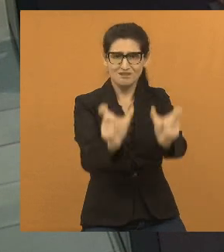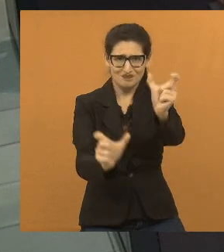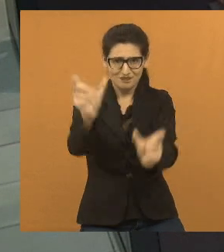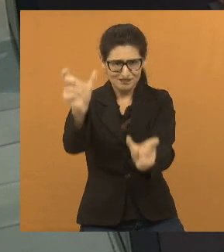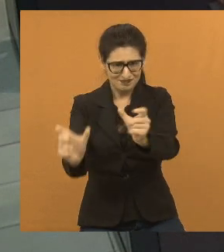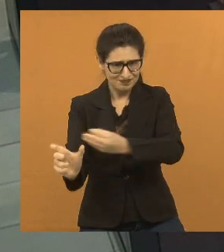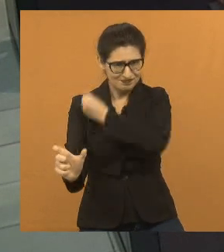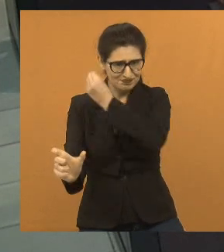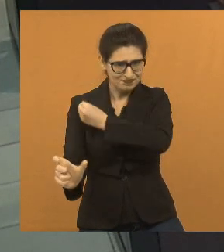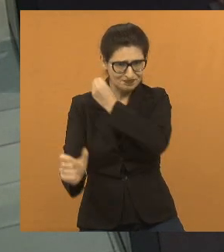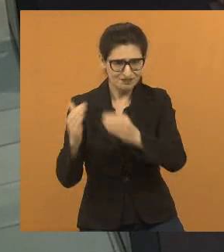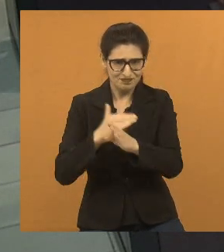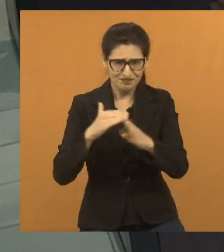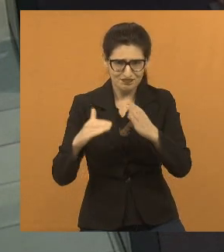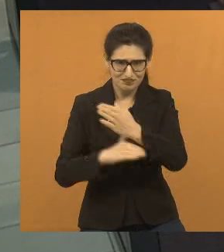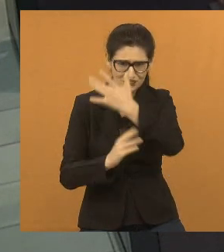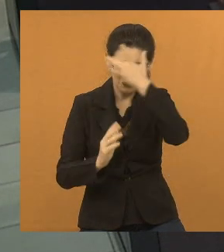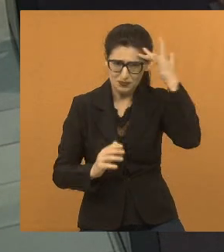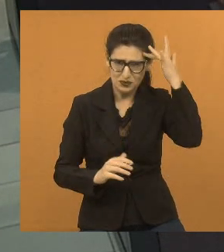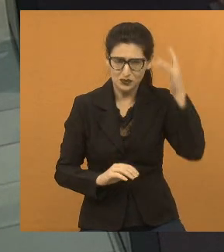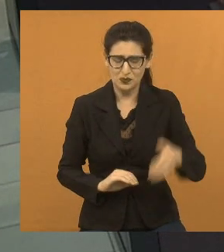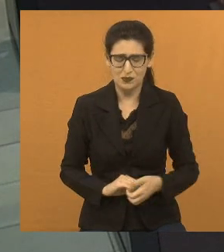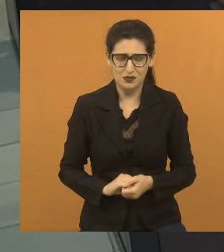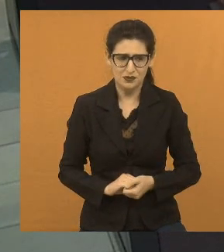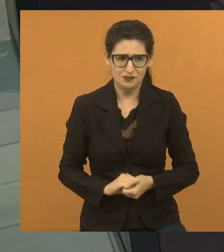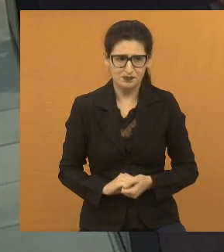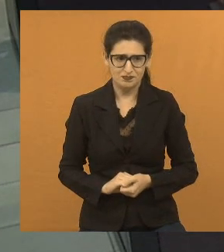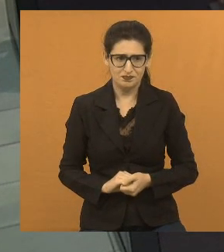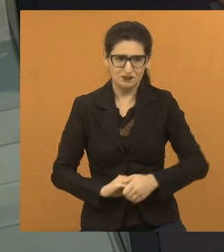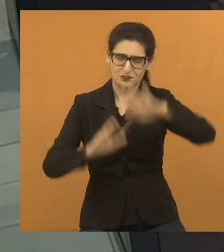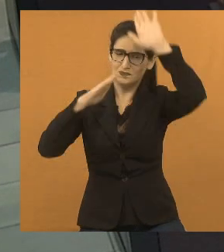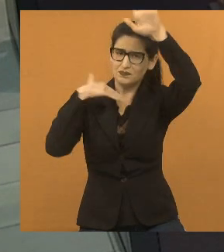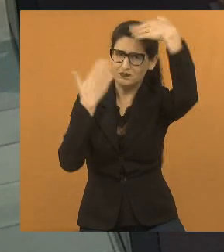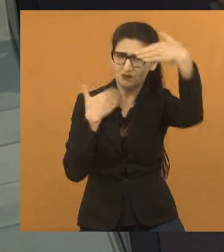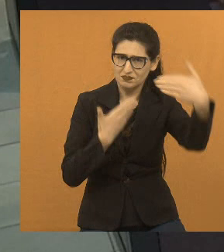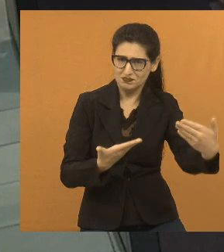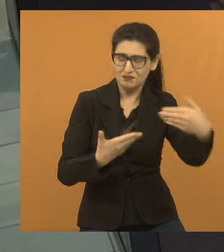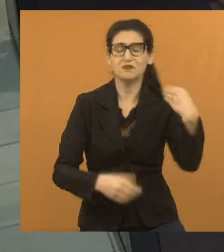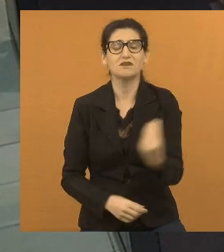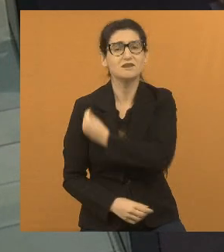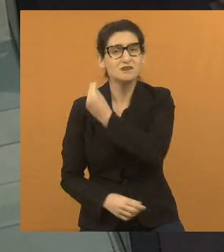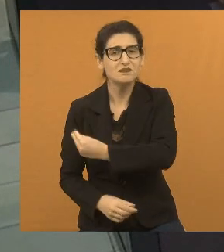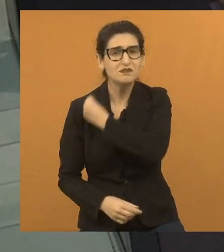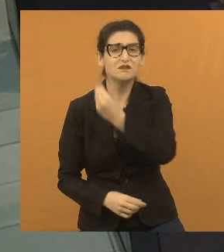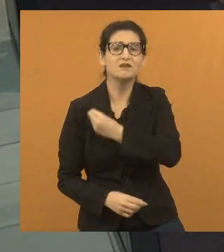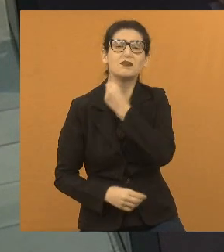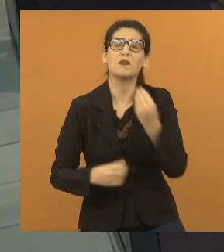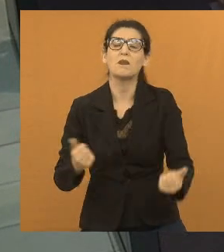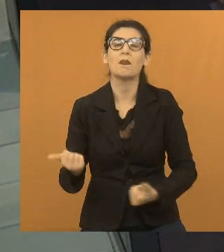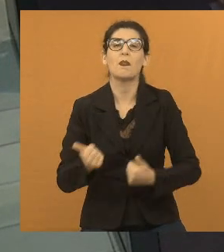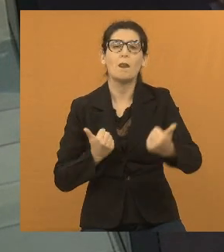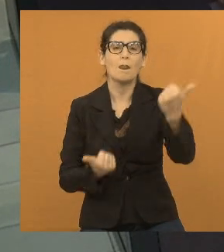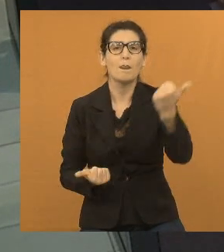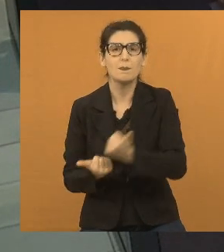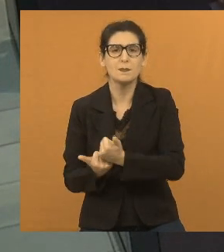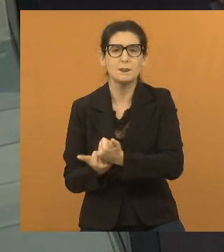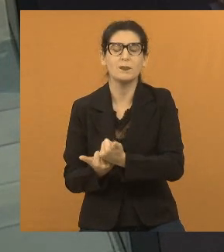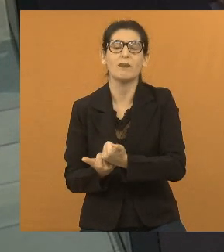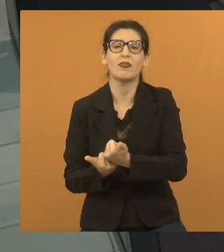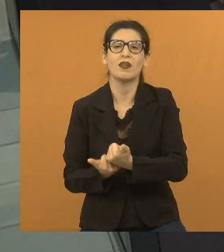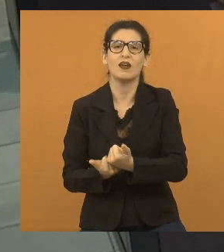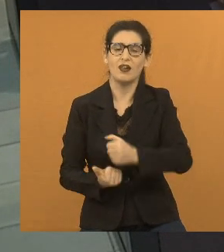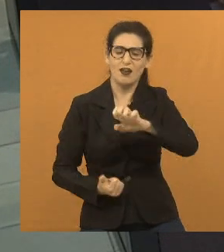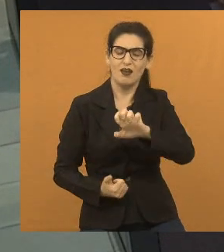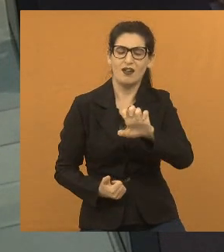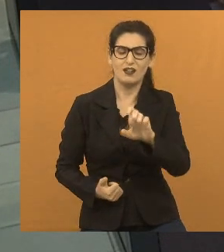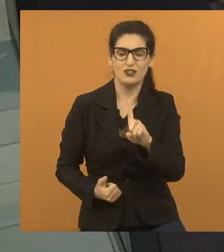de todos. Registramos as honrosas presenças do vice-prefeito Edgar Sasaki neste